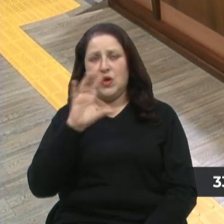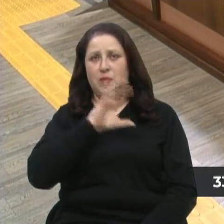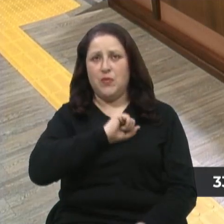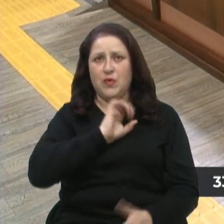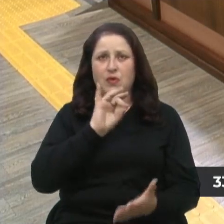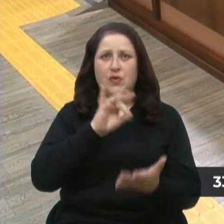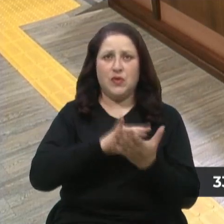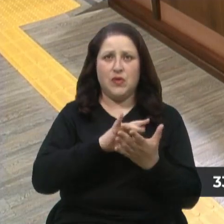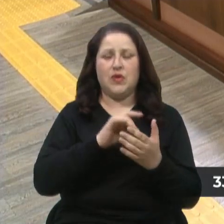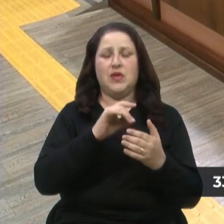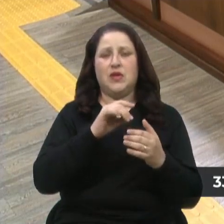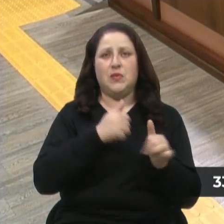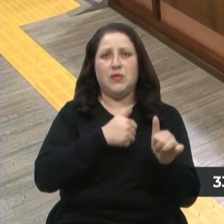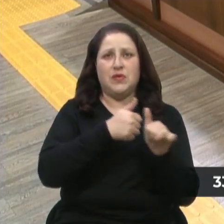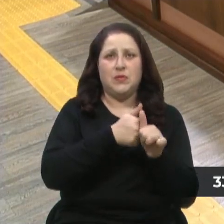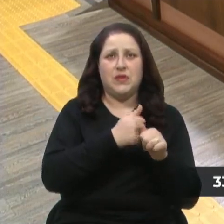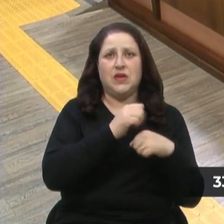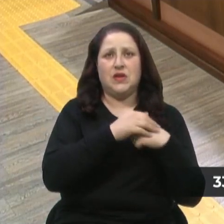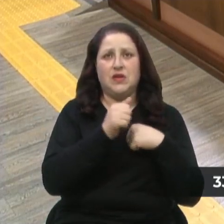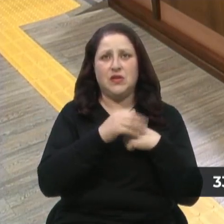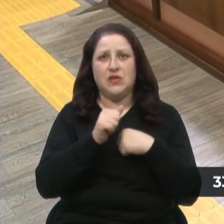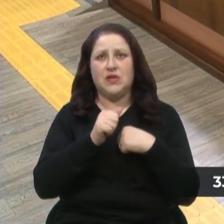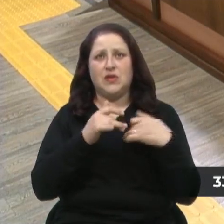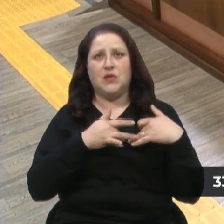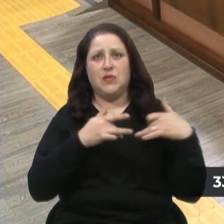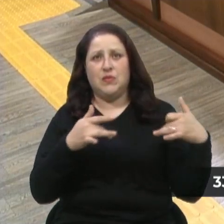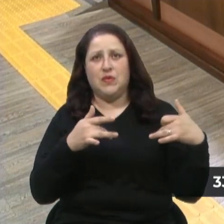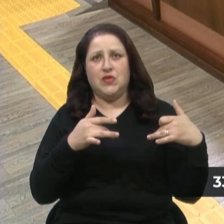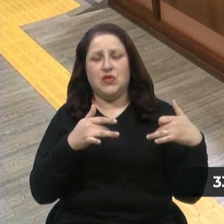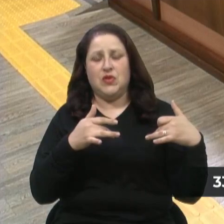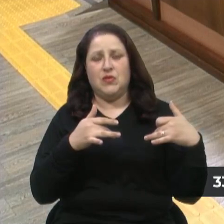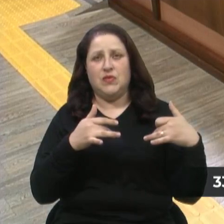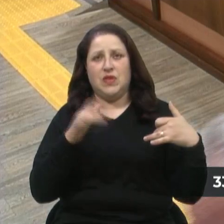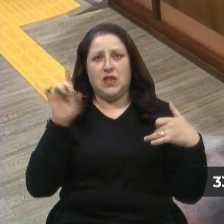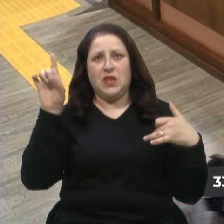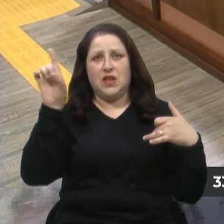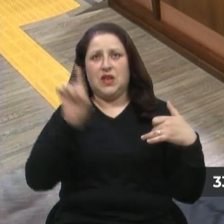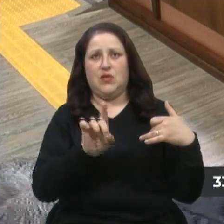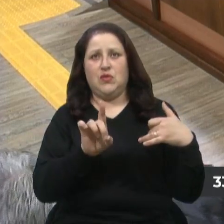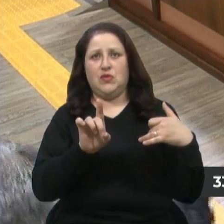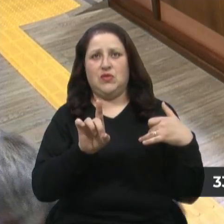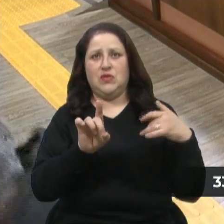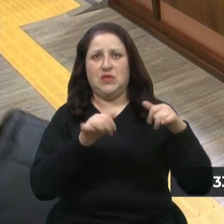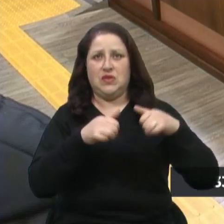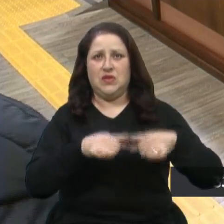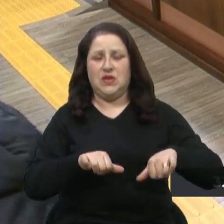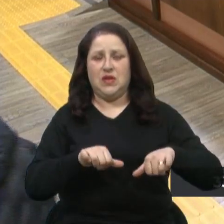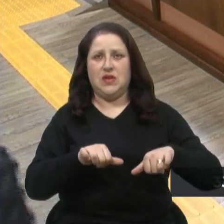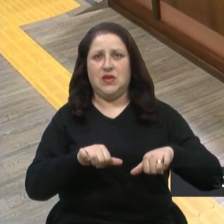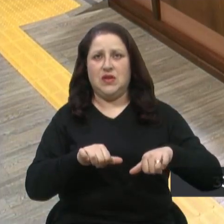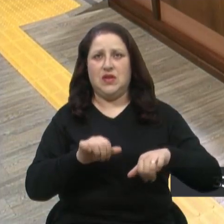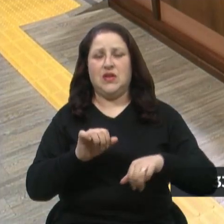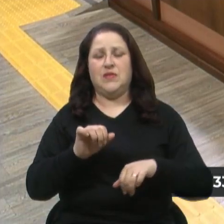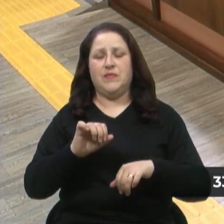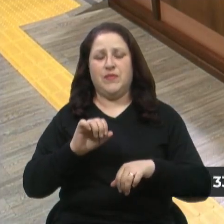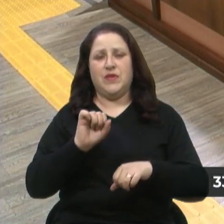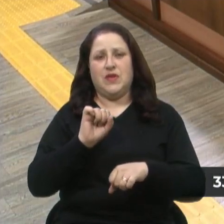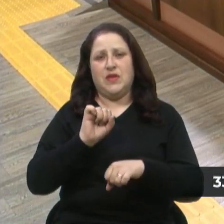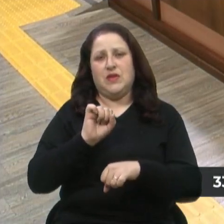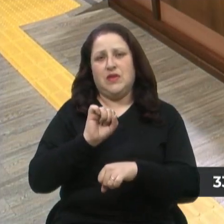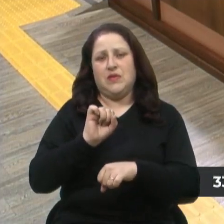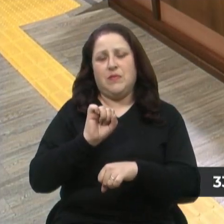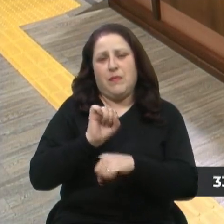torna ternura, se torna compaixão. Ali está Deus. Então, eu suspendo a sessão para nós registrarmos esse